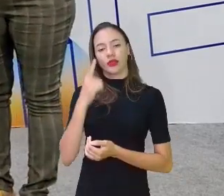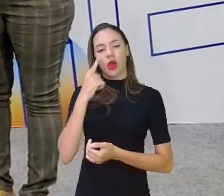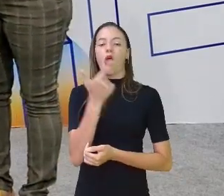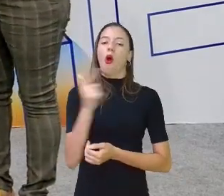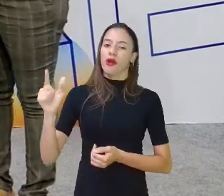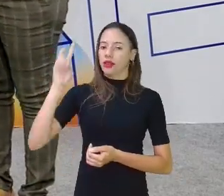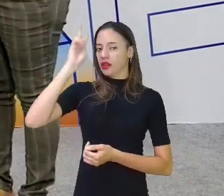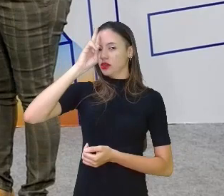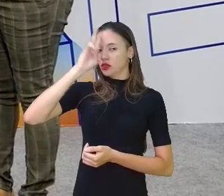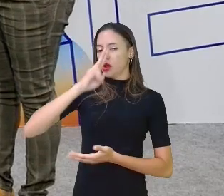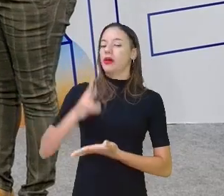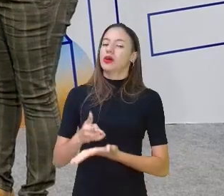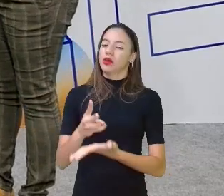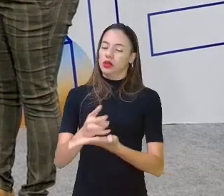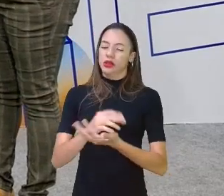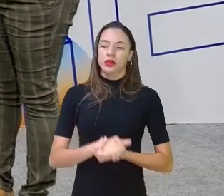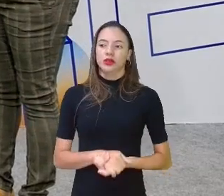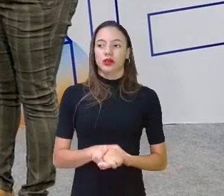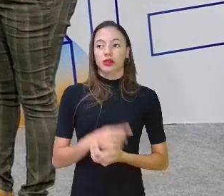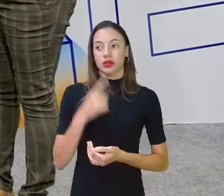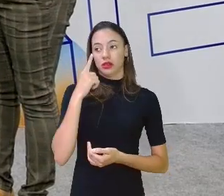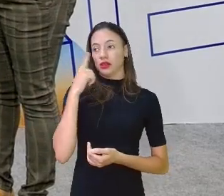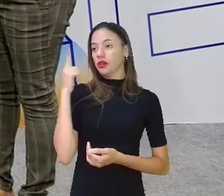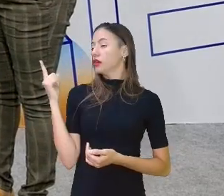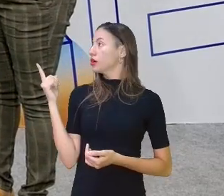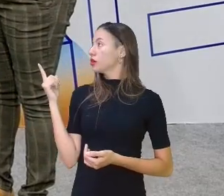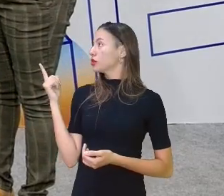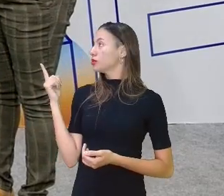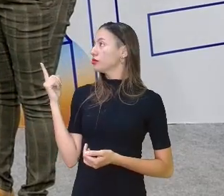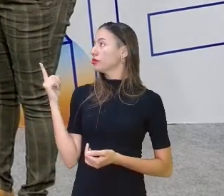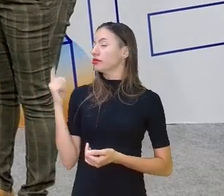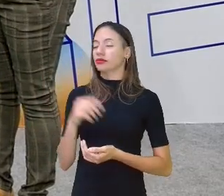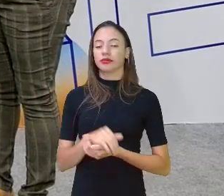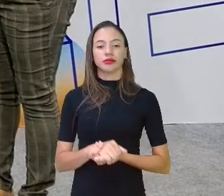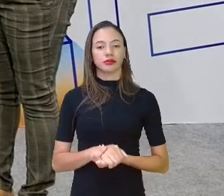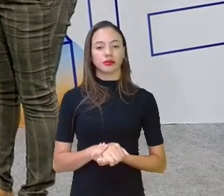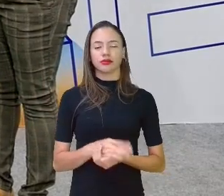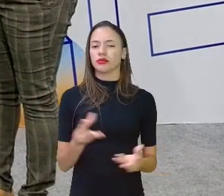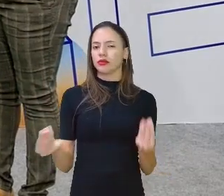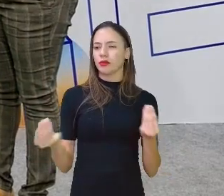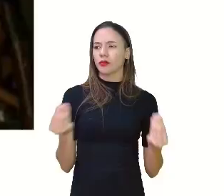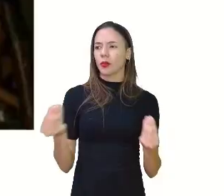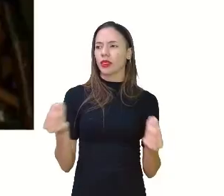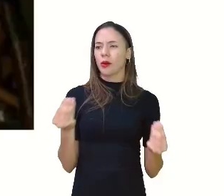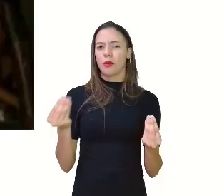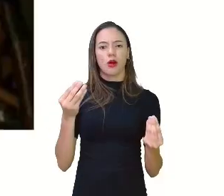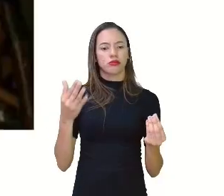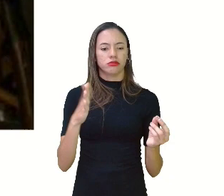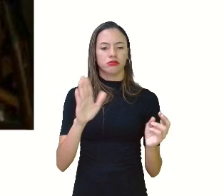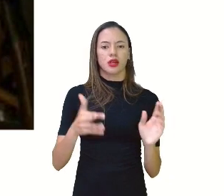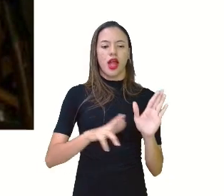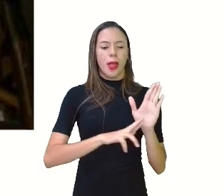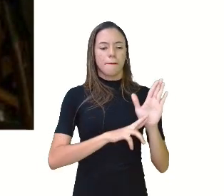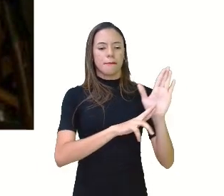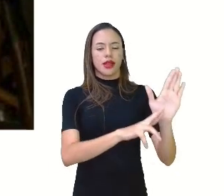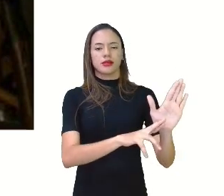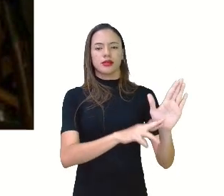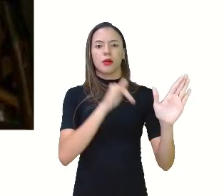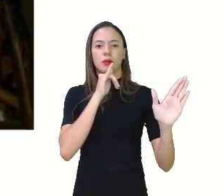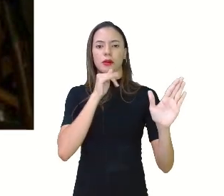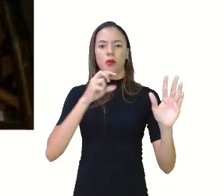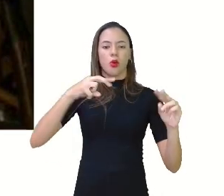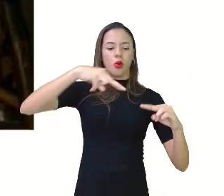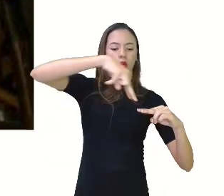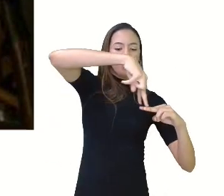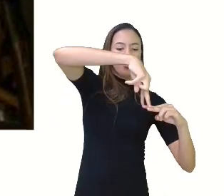história para continuar. Isso aqui é hoje. Como é que a gente ainda representa essa história de luz e